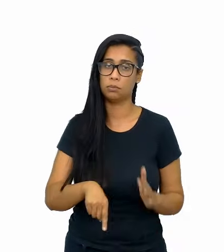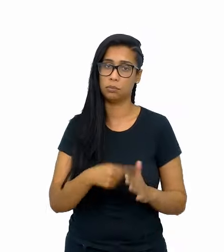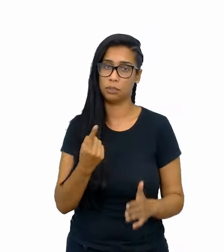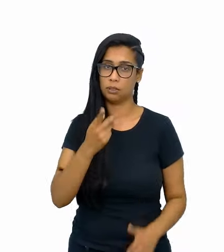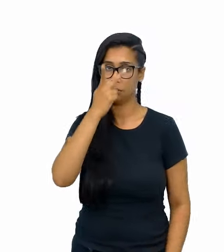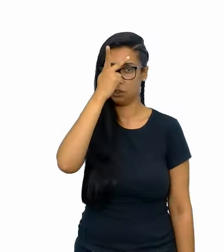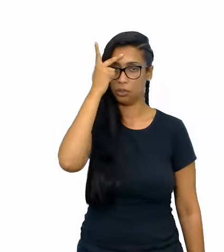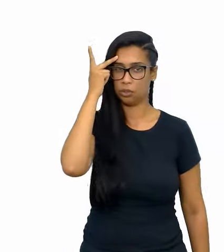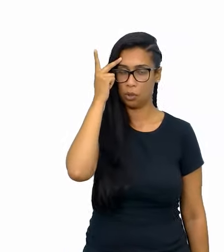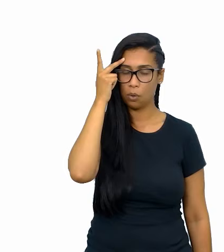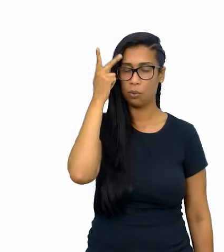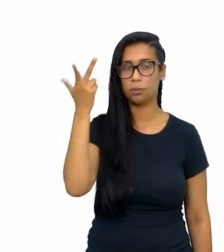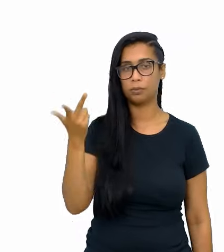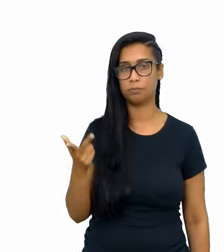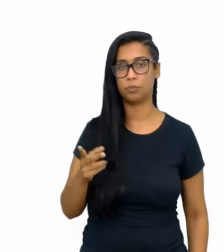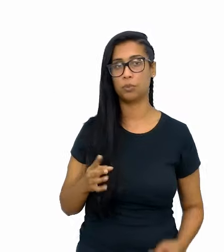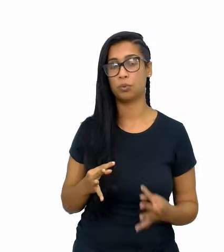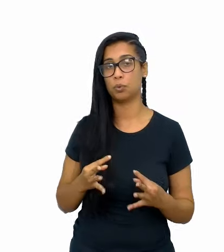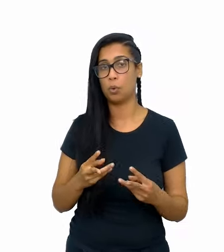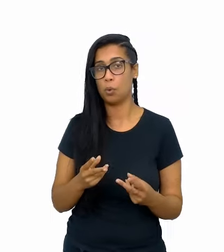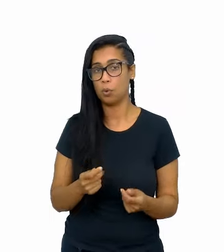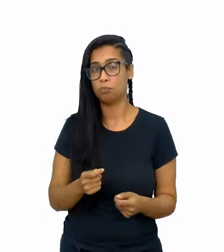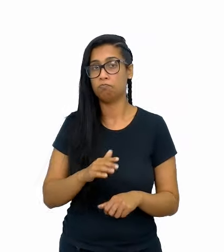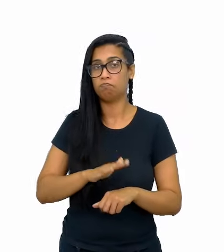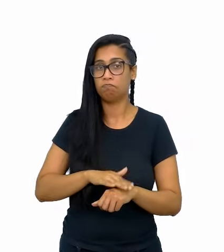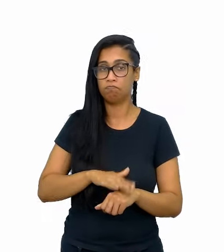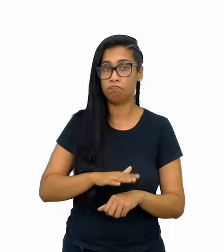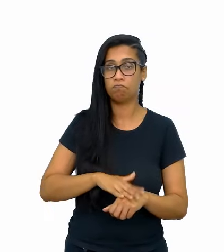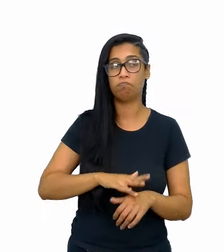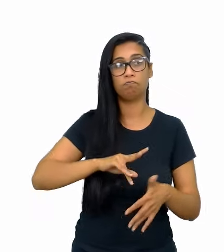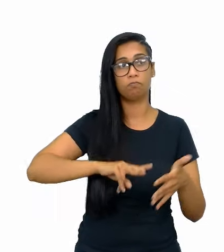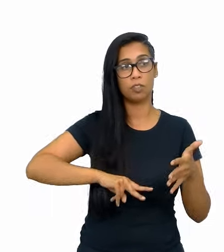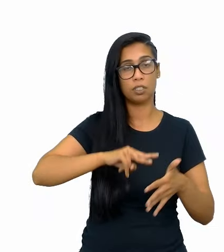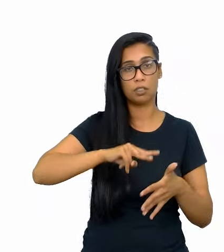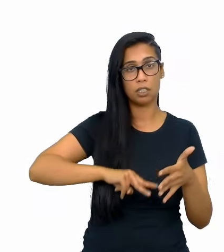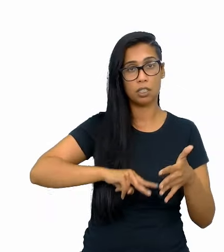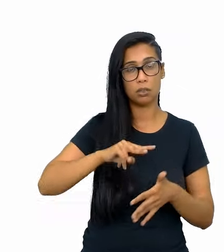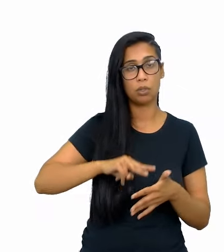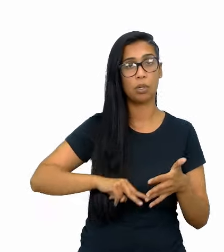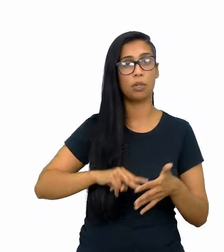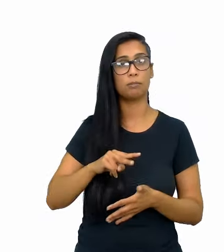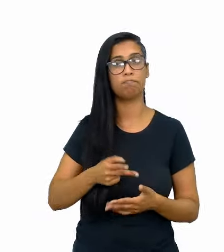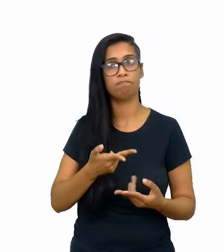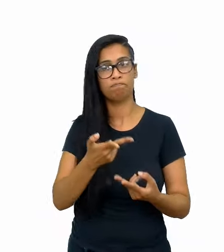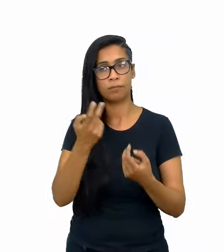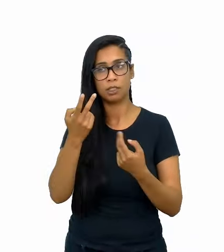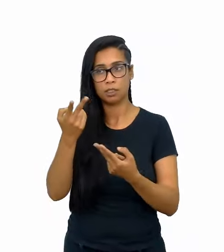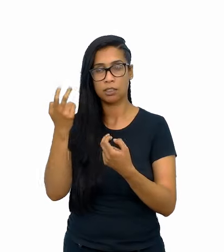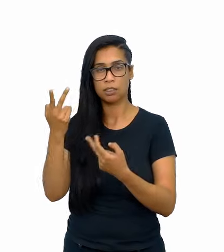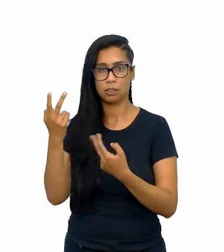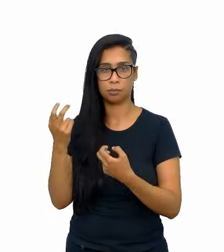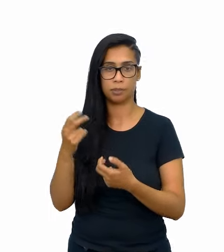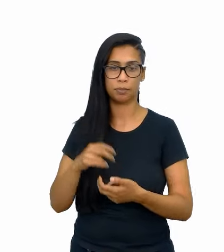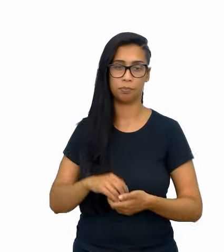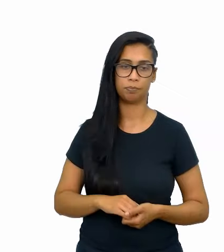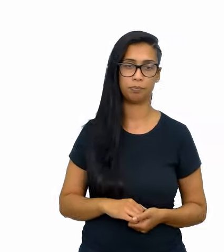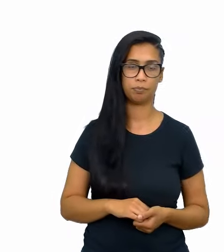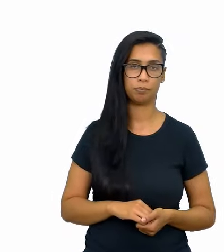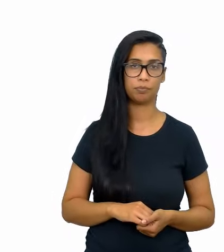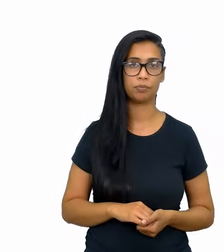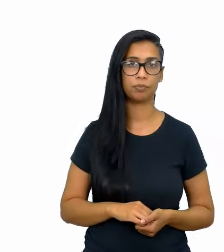plural. Tudo isso permite que o leitor veja apenas a perspectiva do narrador, não é mesmo? Nós temos livros que também